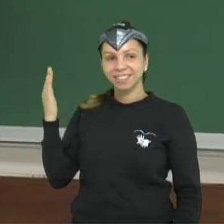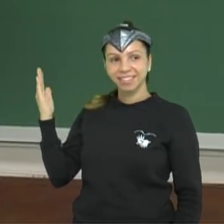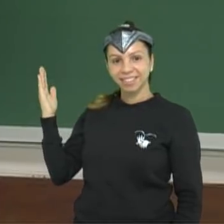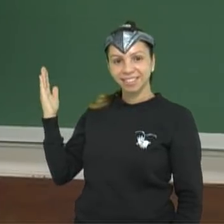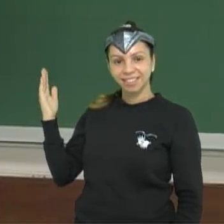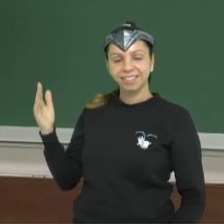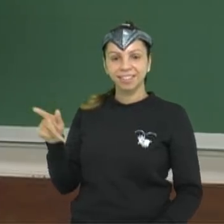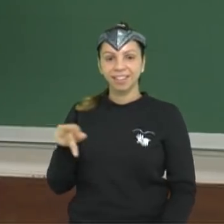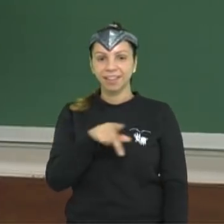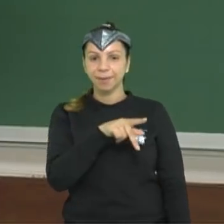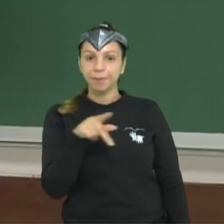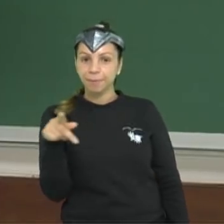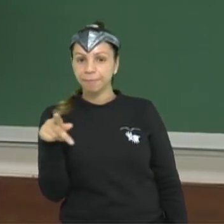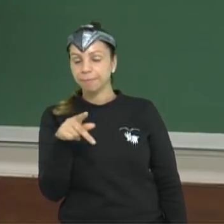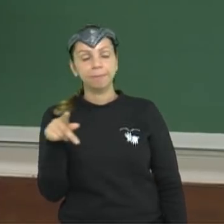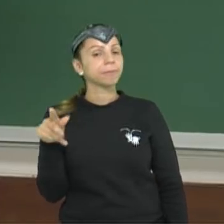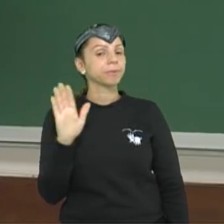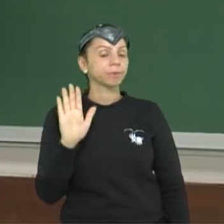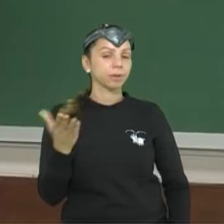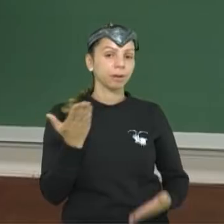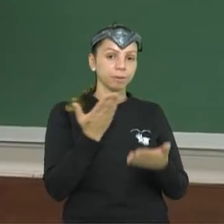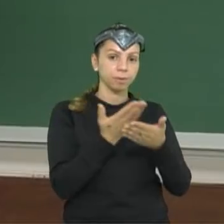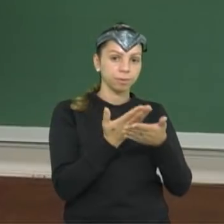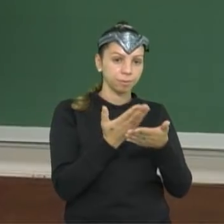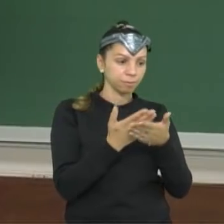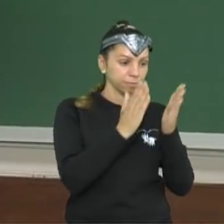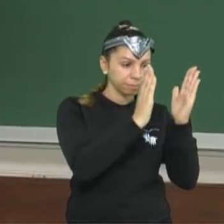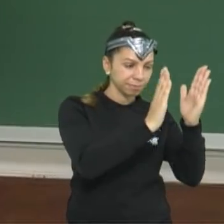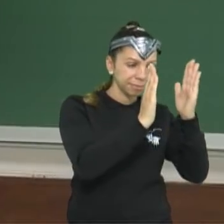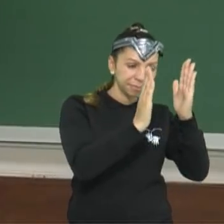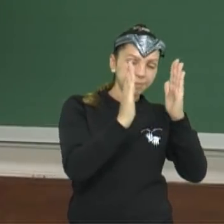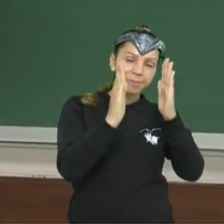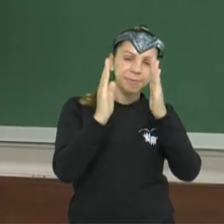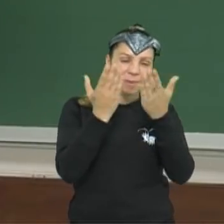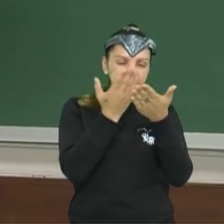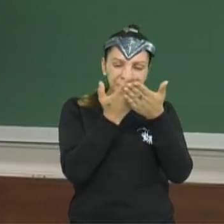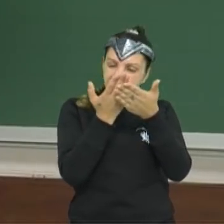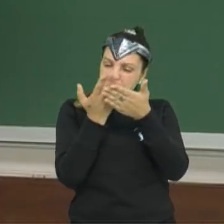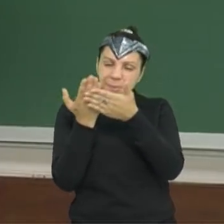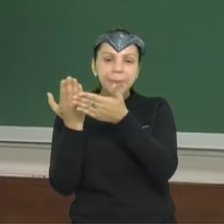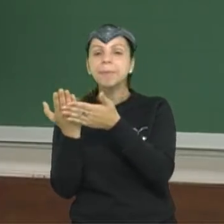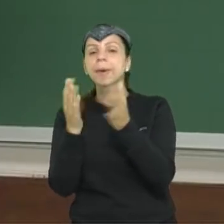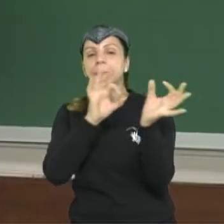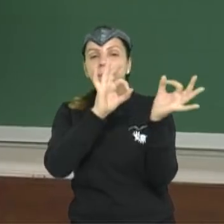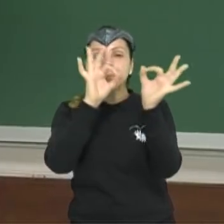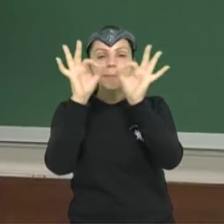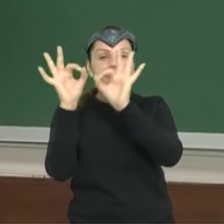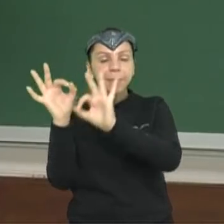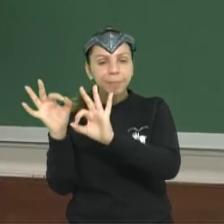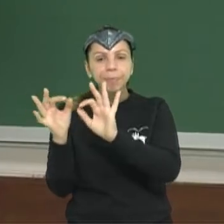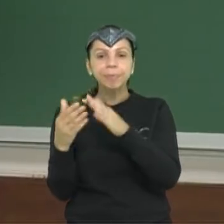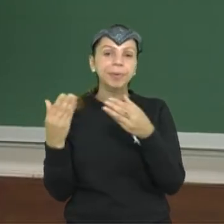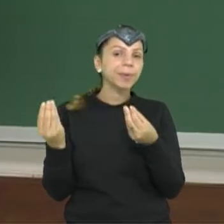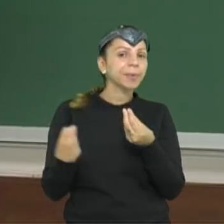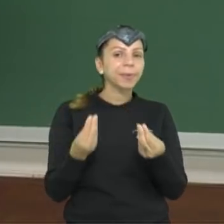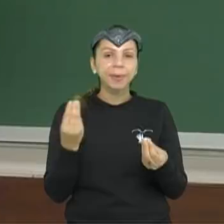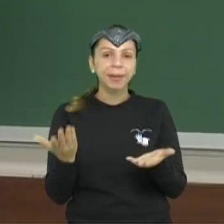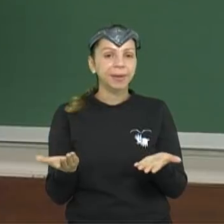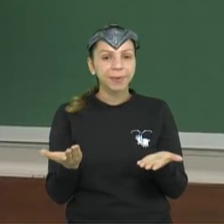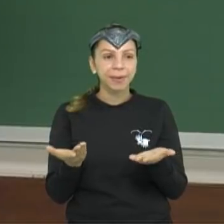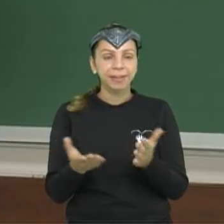a teacher já estudou todas as aulinhas, já viu. Aí o que a teacher fez